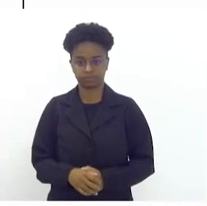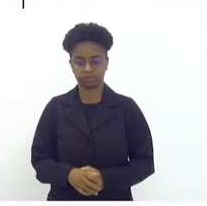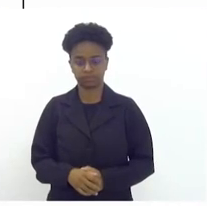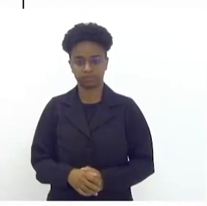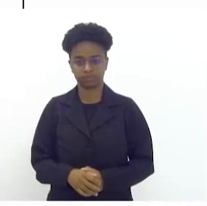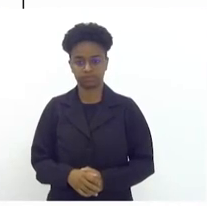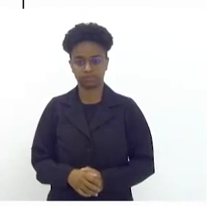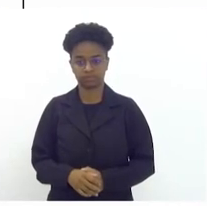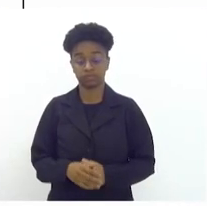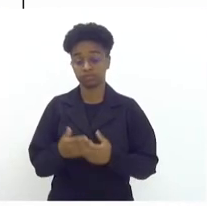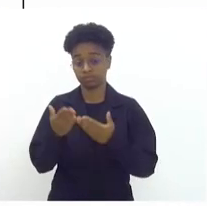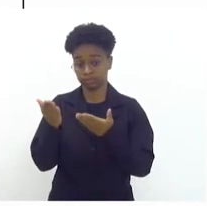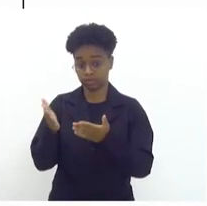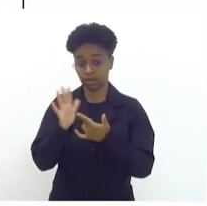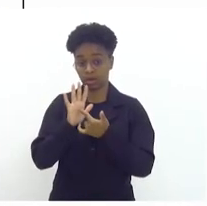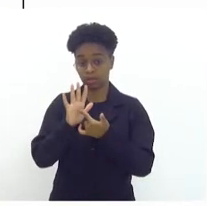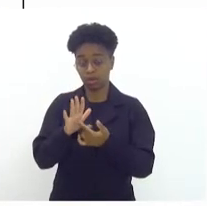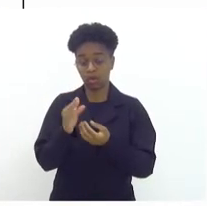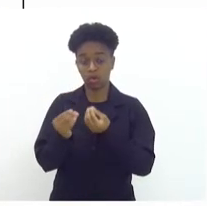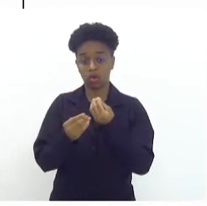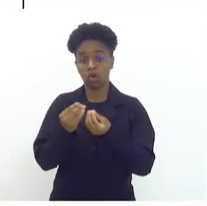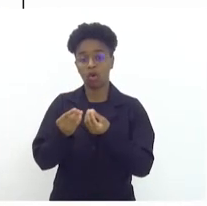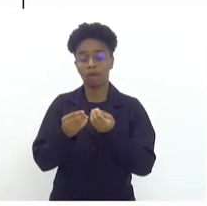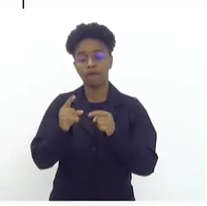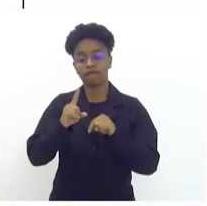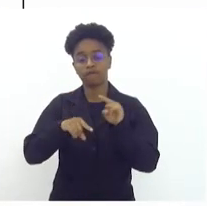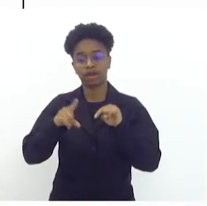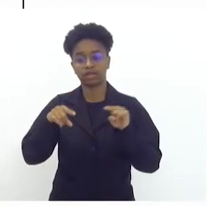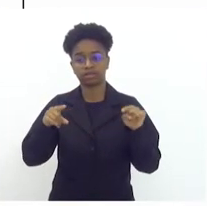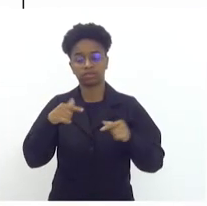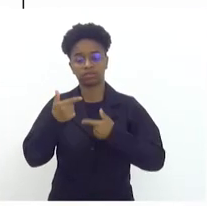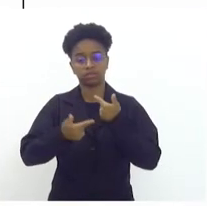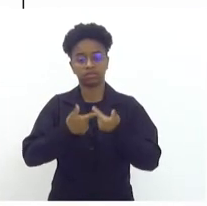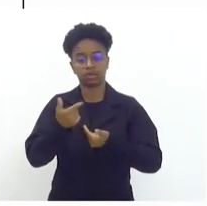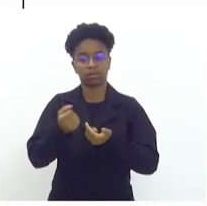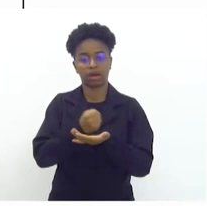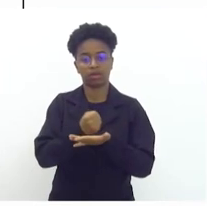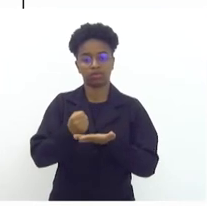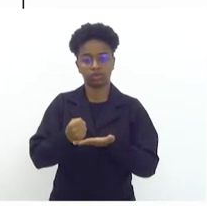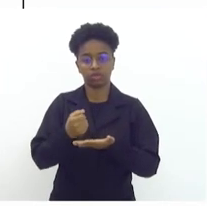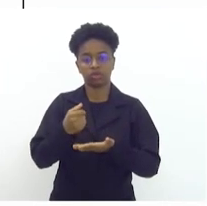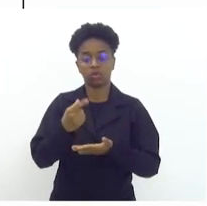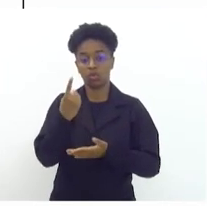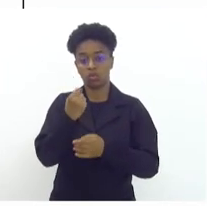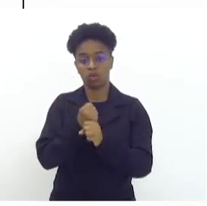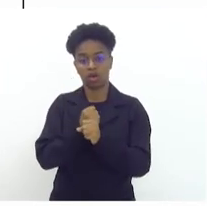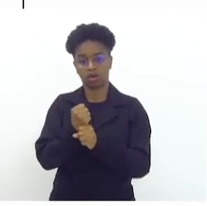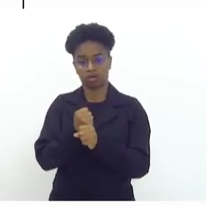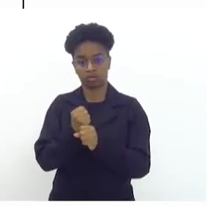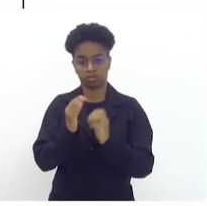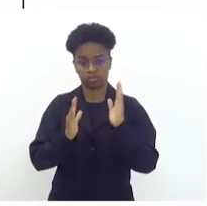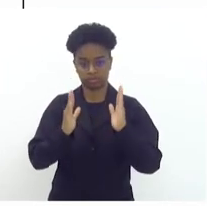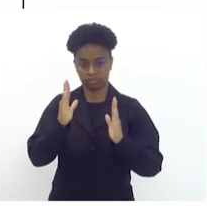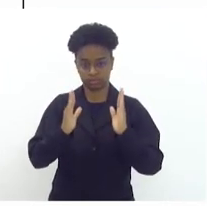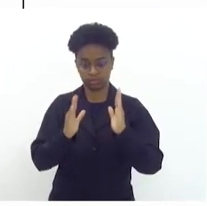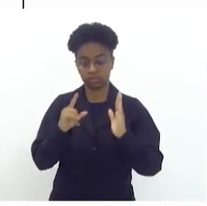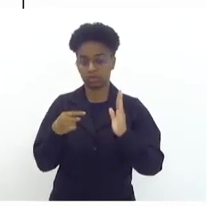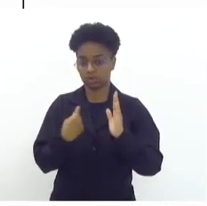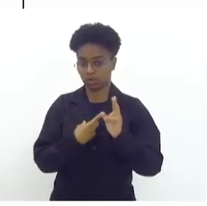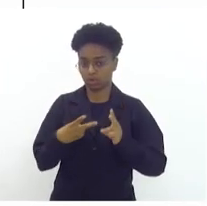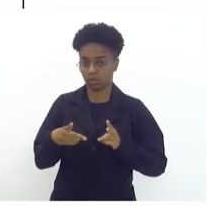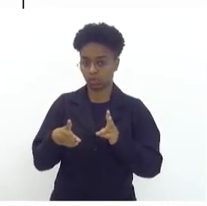esse caso aí na verdade a variação dos empregos carteira assinada nos últimos 12 meses então a gente continua aí acompanhando